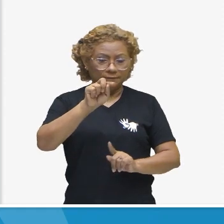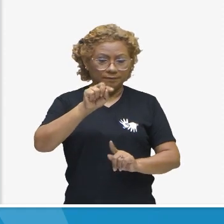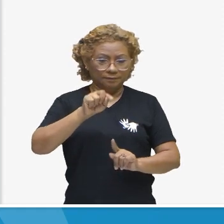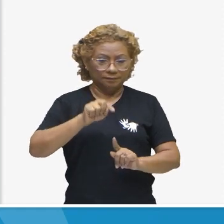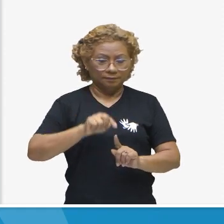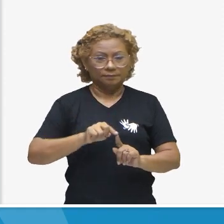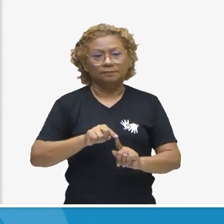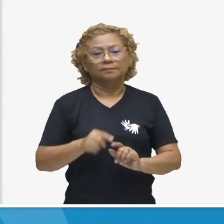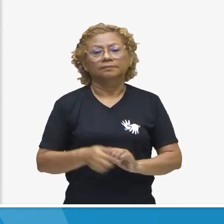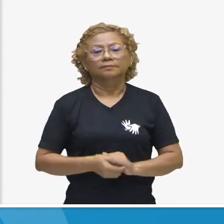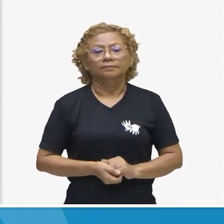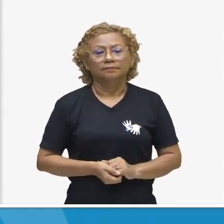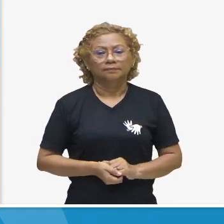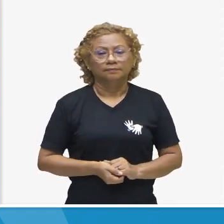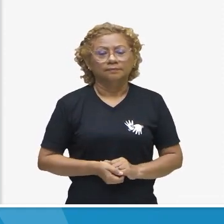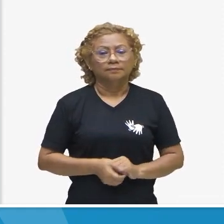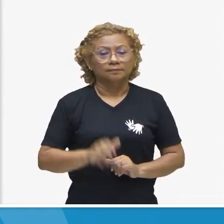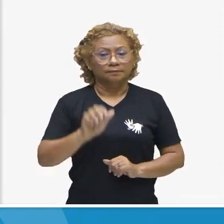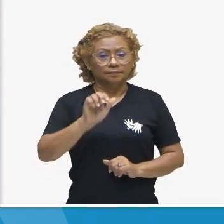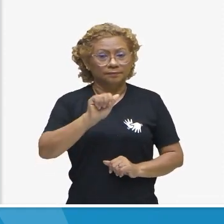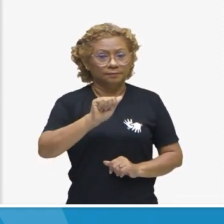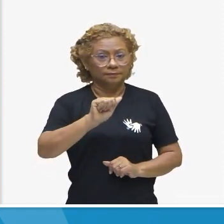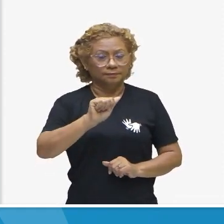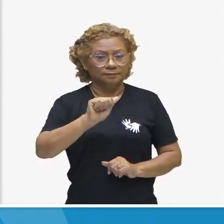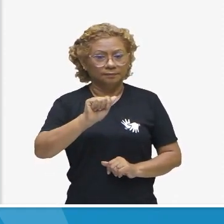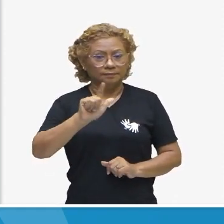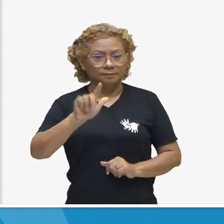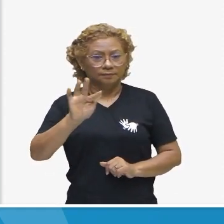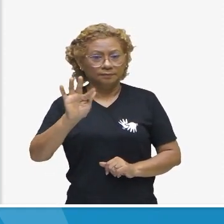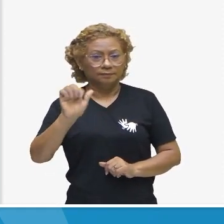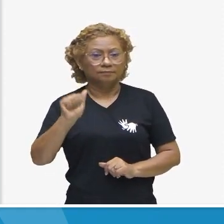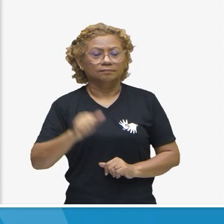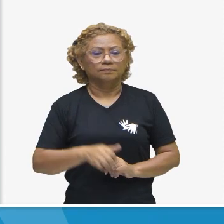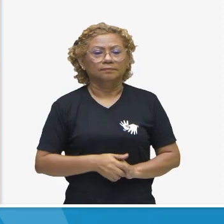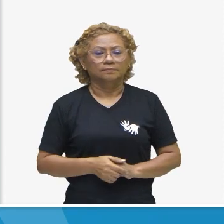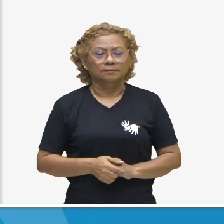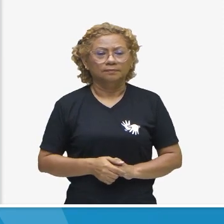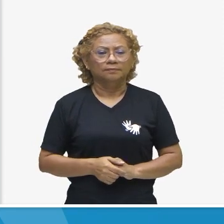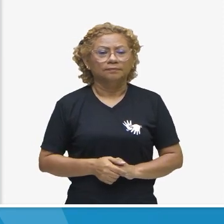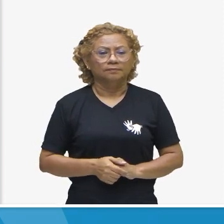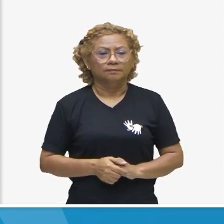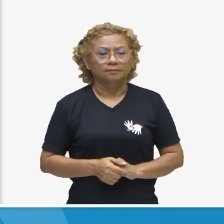tá? E alfa, com R perpendicular